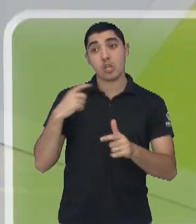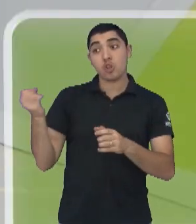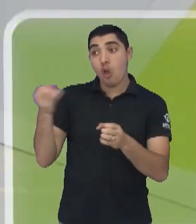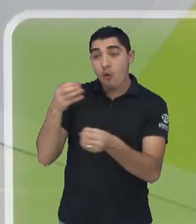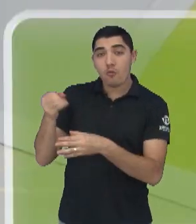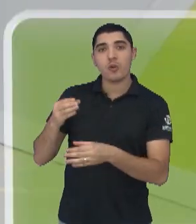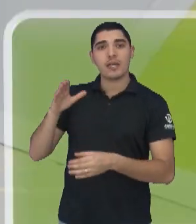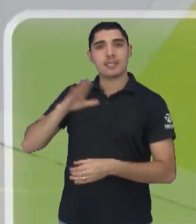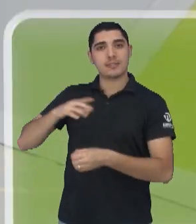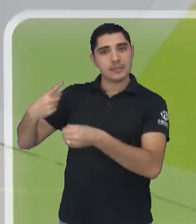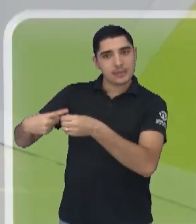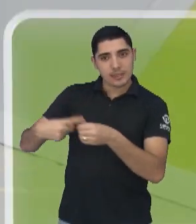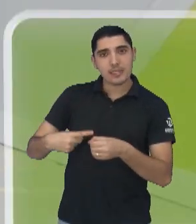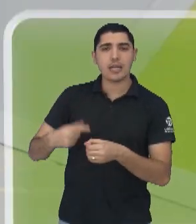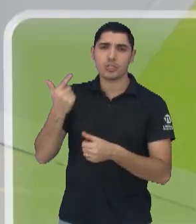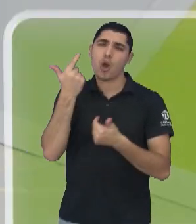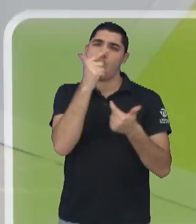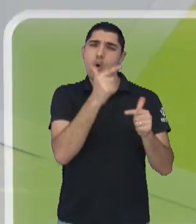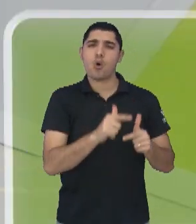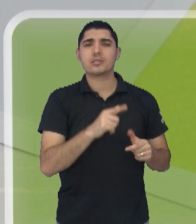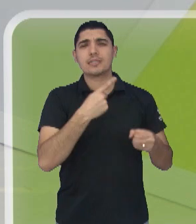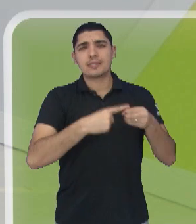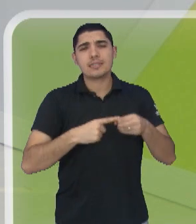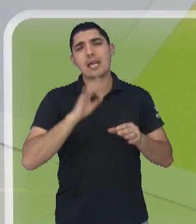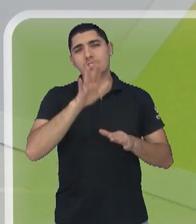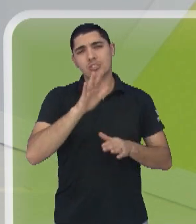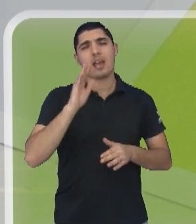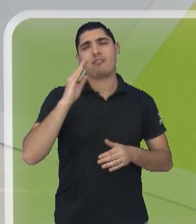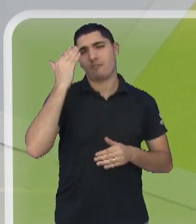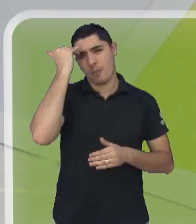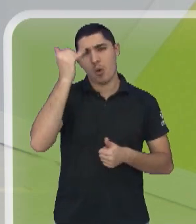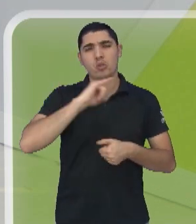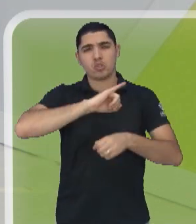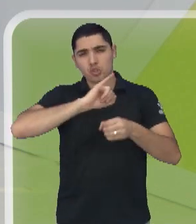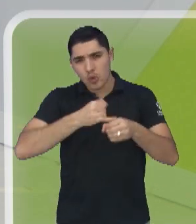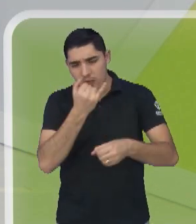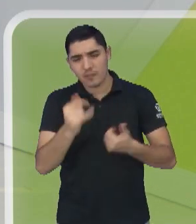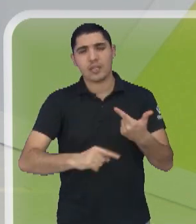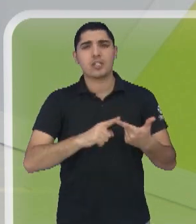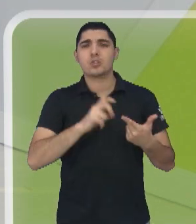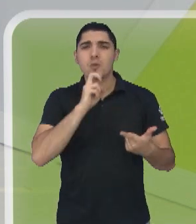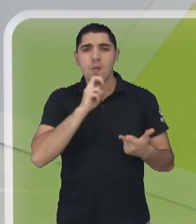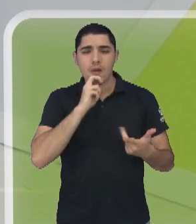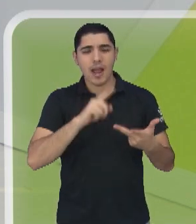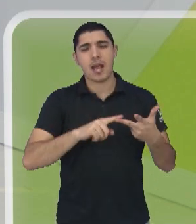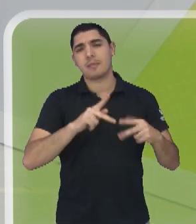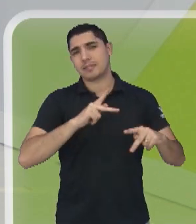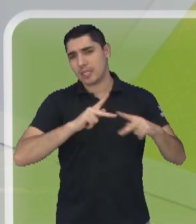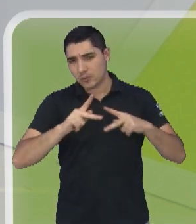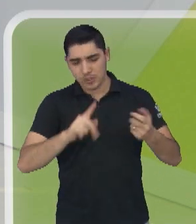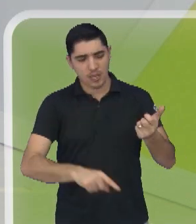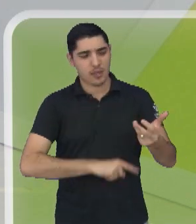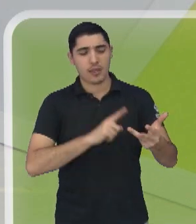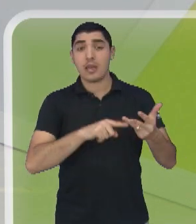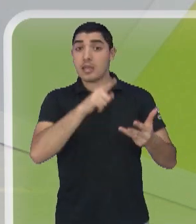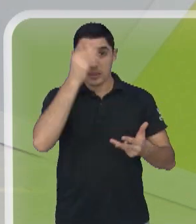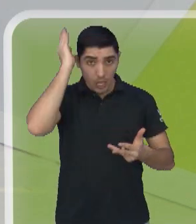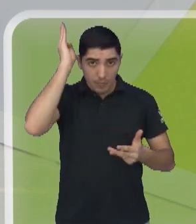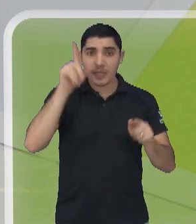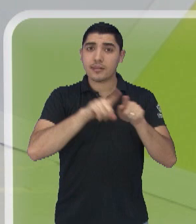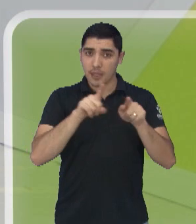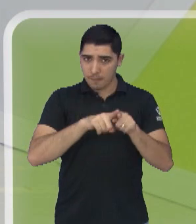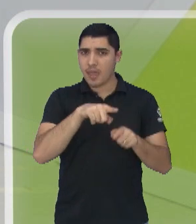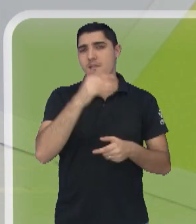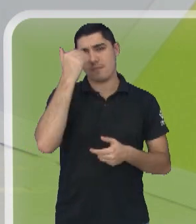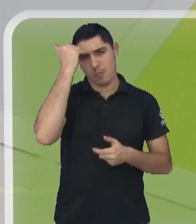cidades disputando, além dos tradicionais já conhecidos, Joinville, Sorocaba, o próprio São José é um time tradicional, Taubaté também é um time tradicional e do